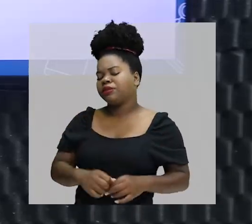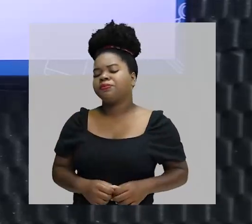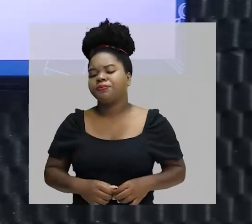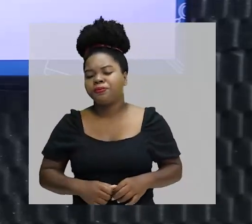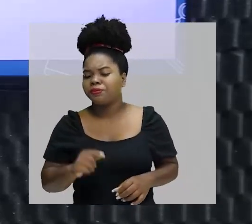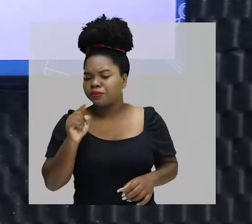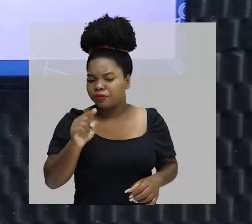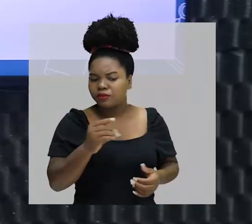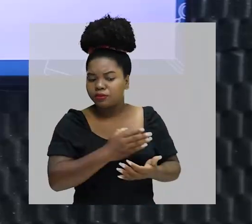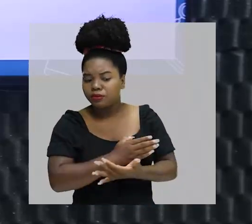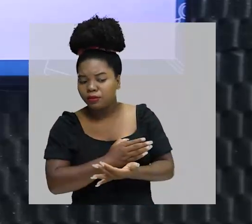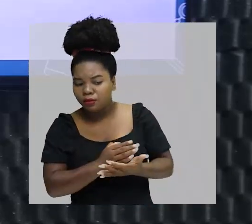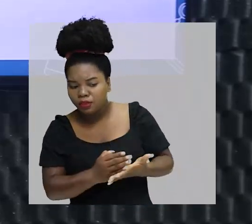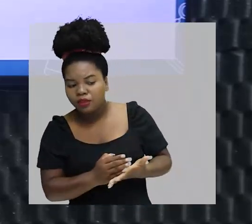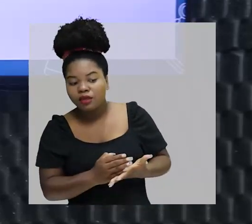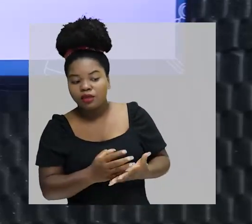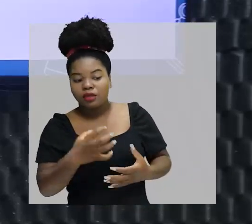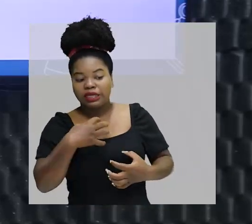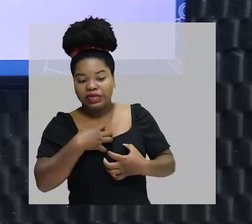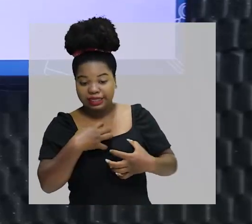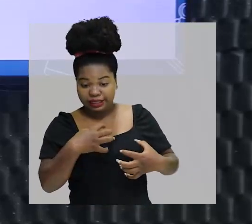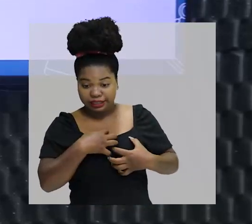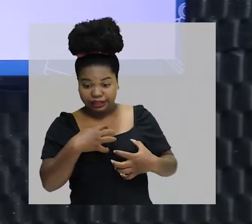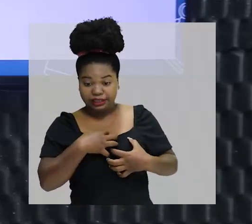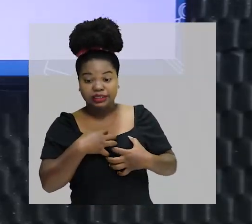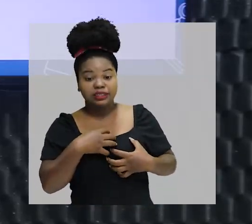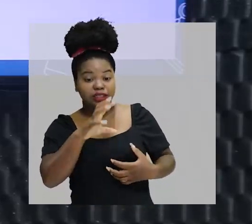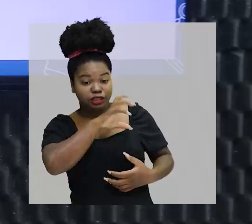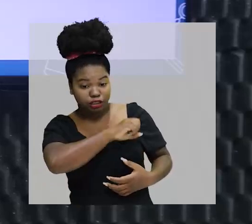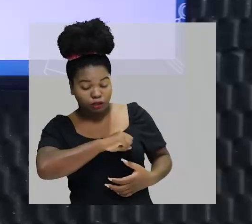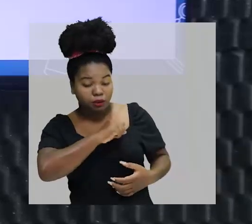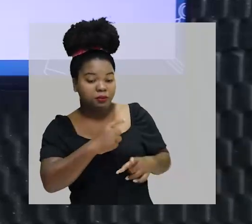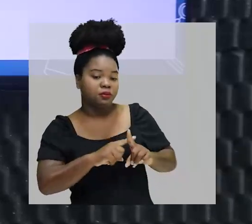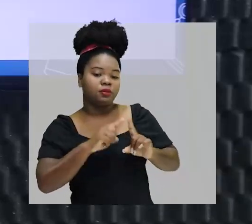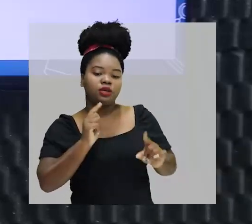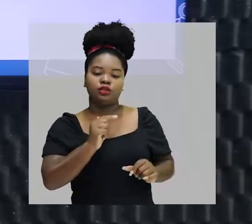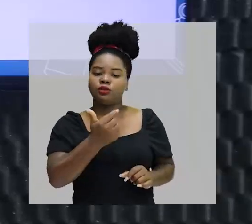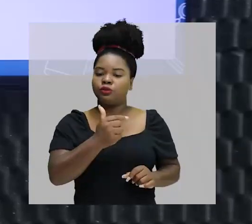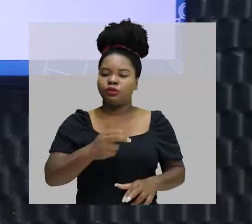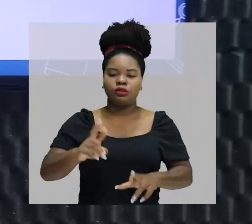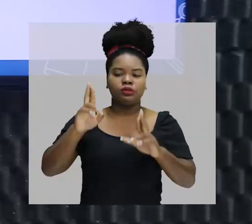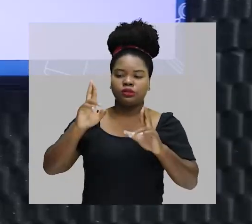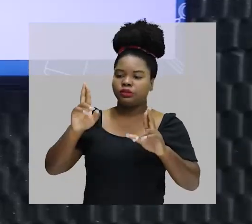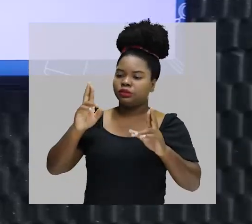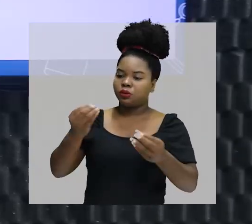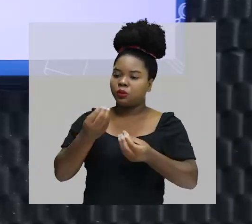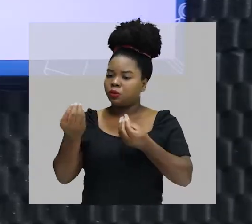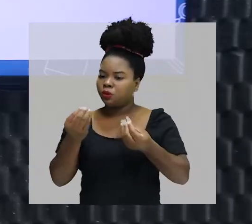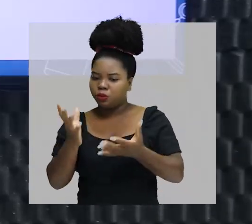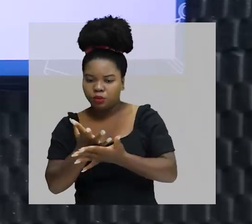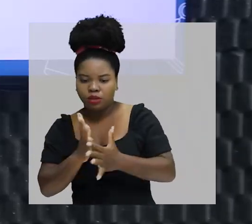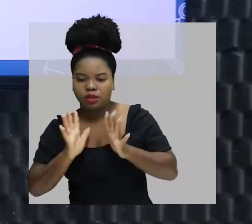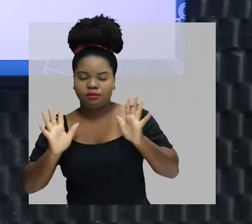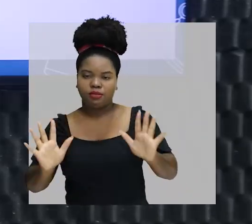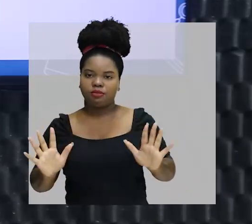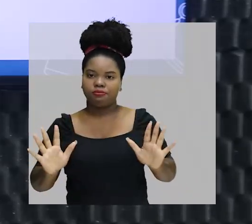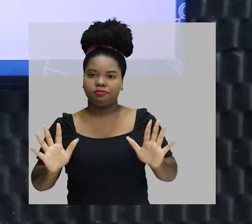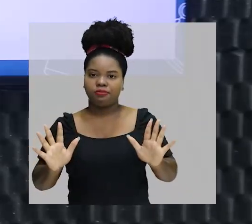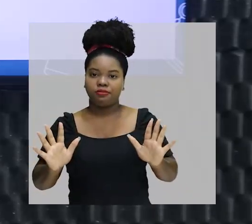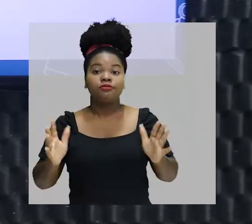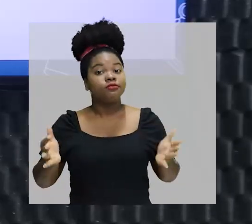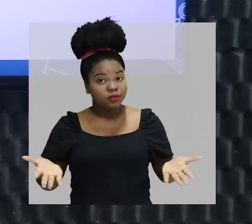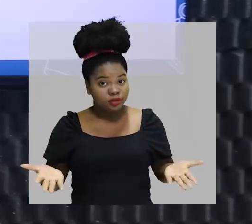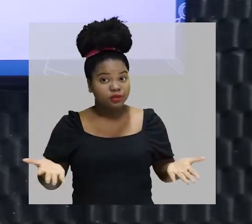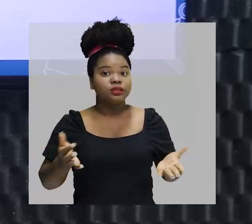você começou a sentir aquele sentimento, mas você não tem uma expectativa de quando aquele sentimento vai acabar. Então,